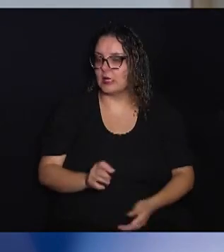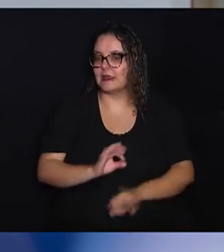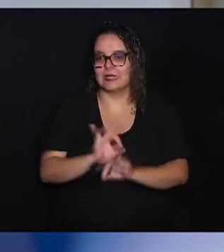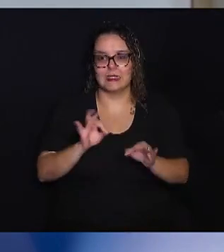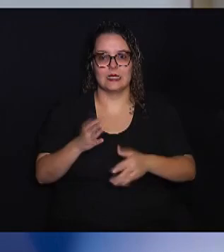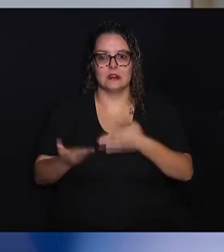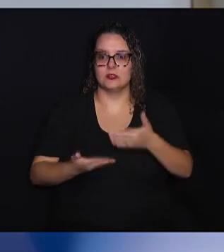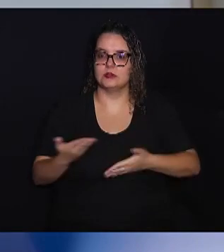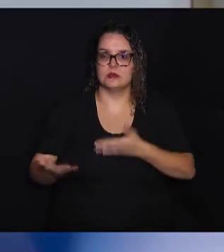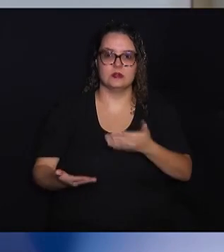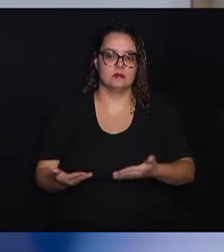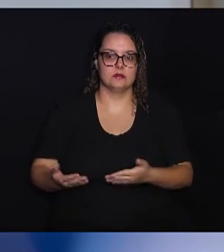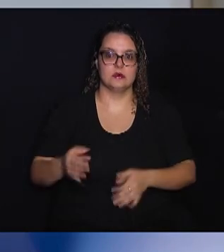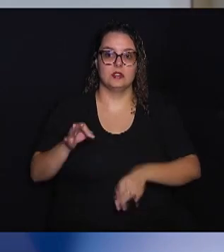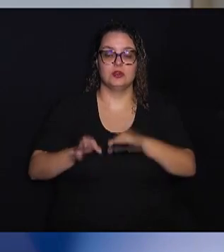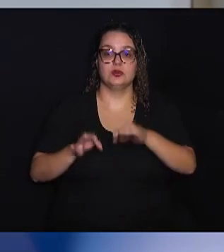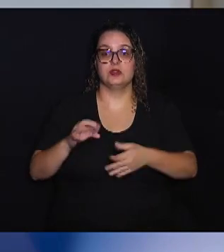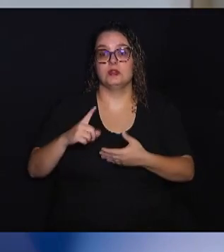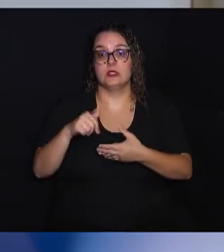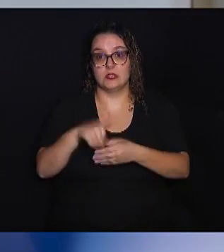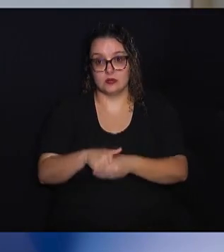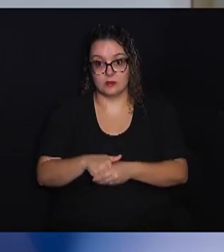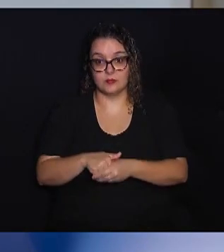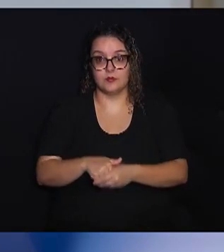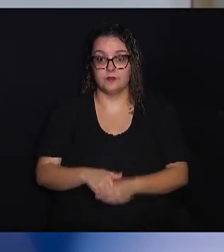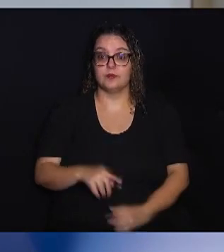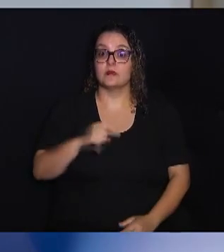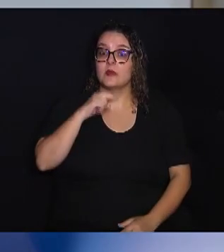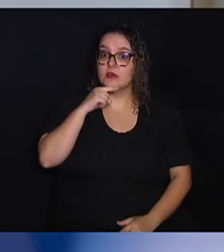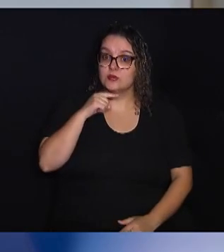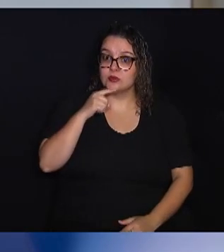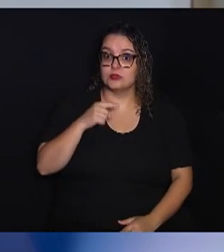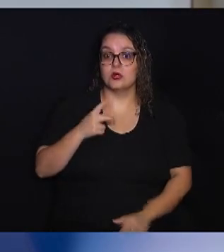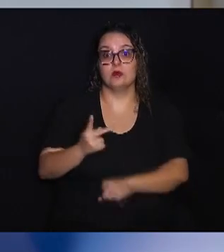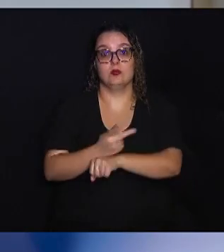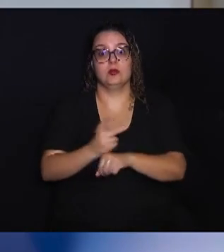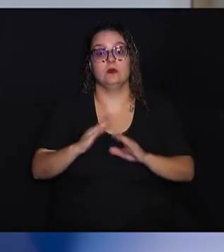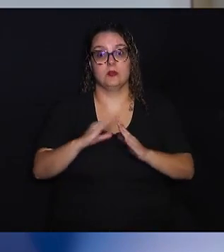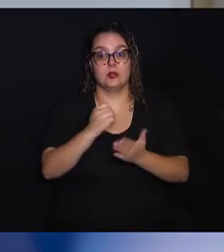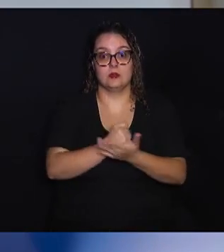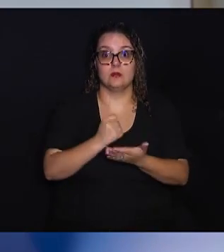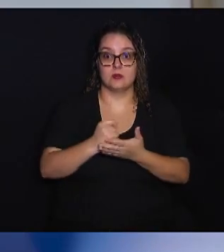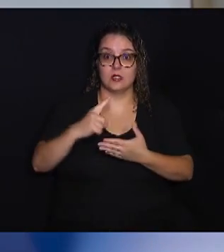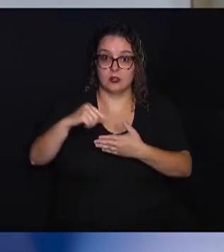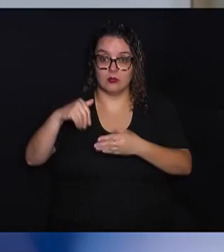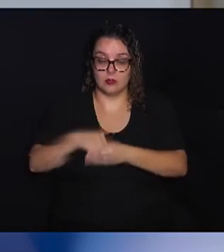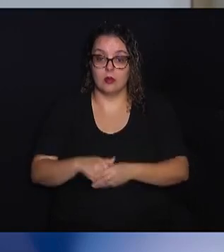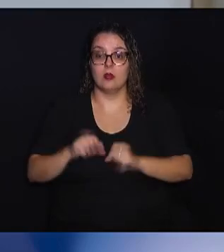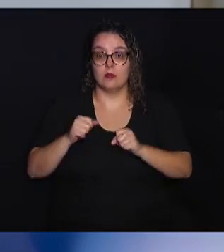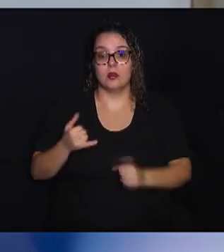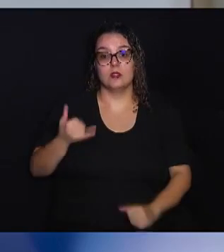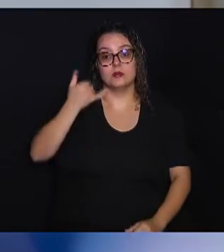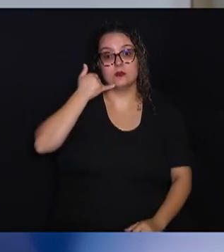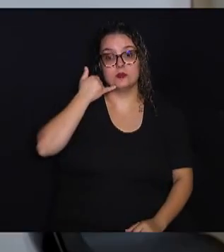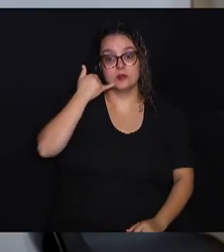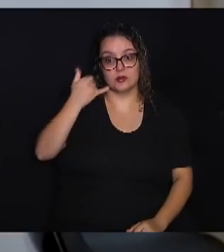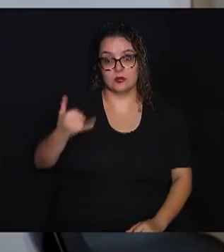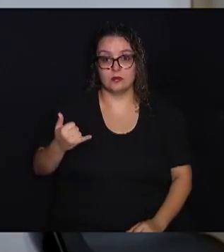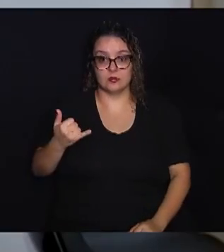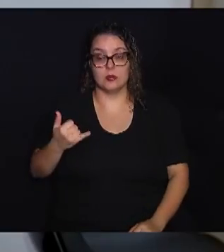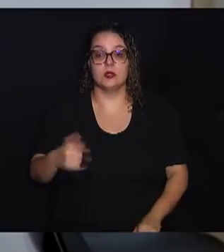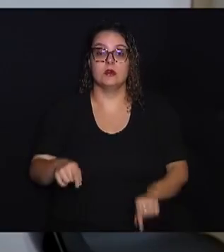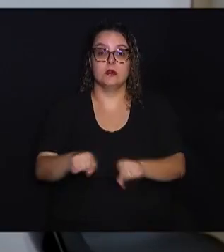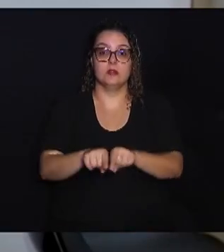na Justiça Eleitoral. Então, em caso de dúvida, procure o cartório eleitoral, pode ser pelo telefone, use os